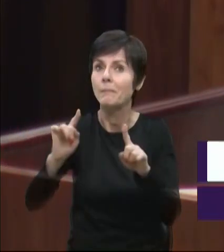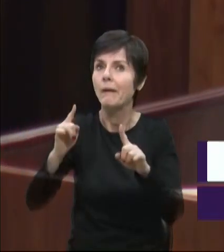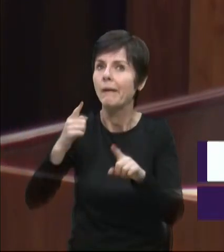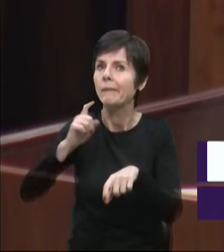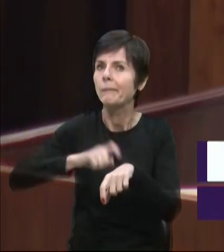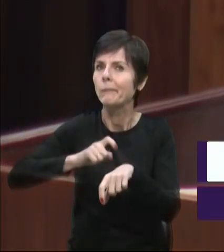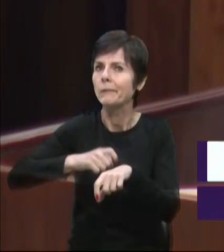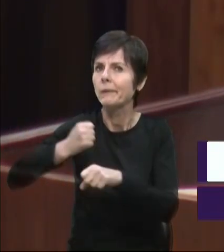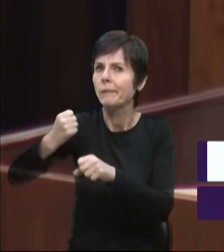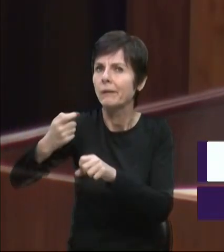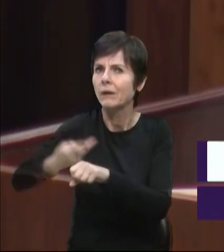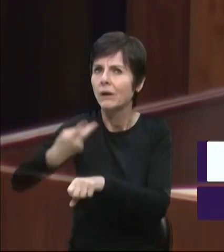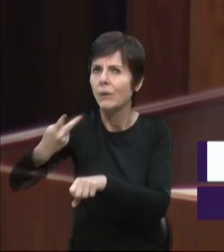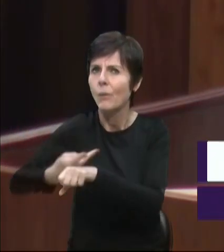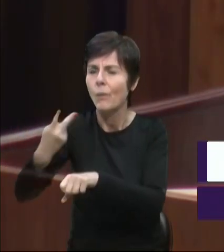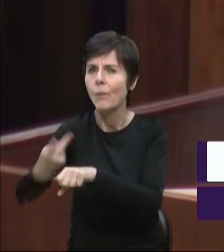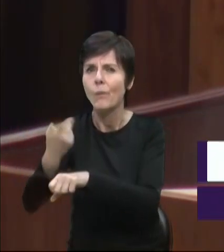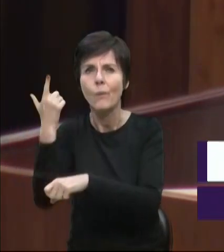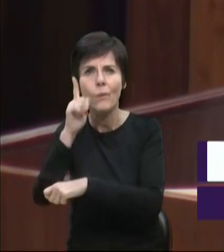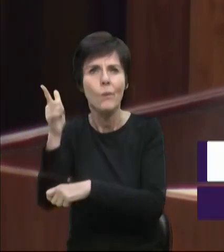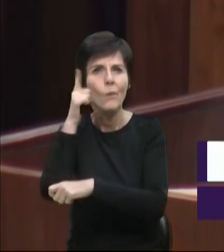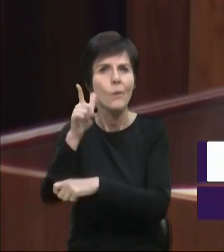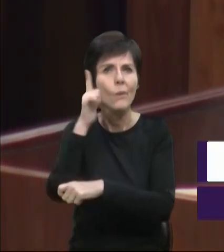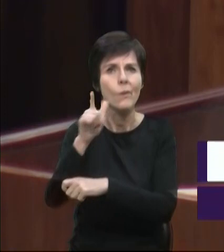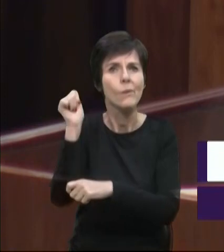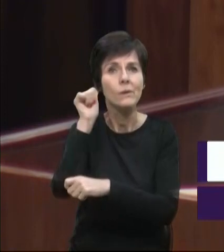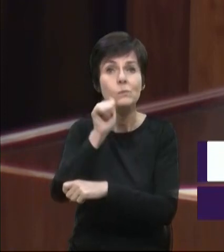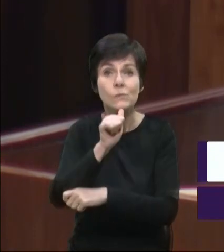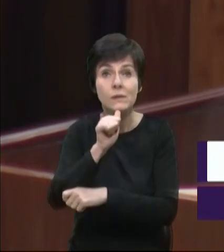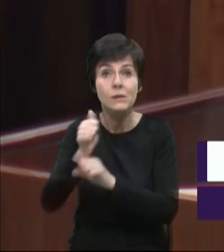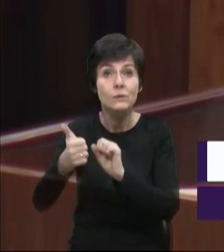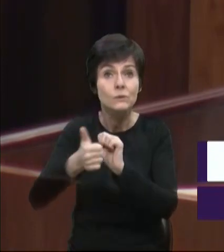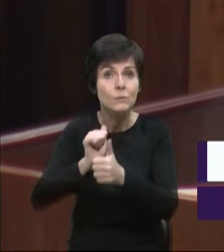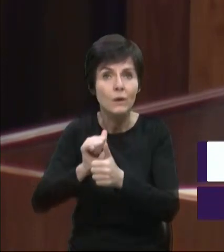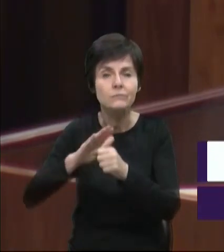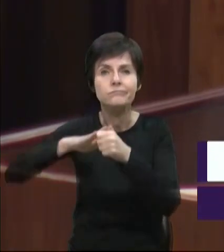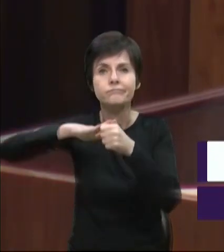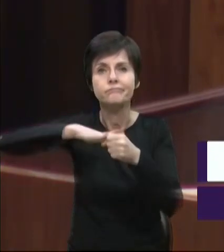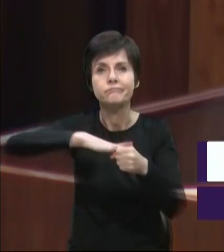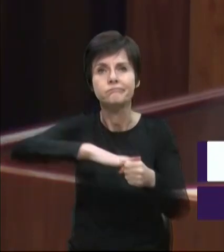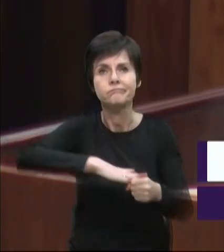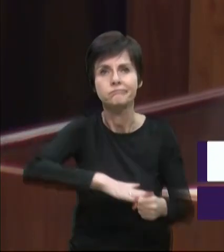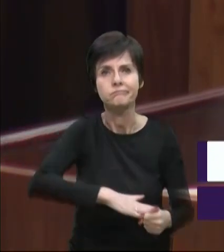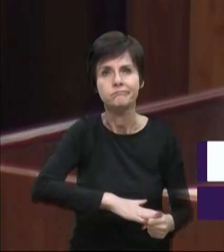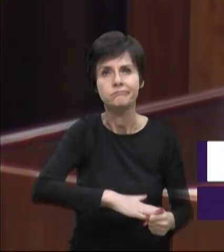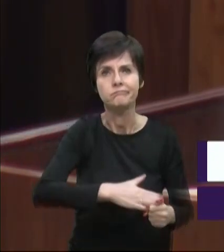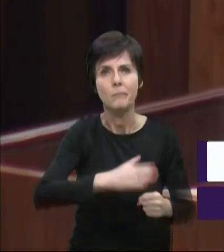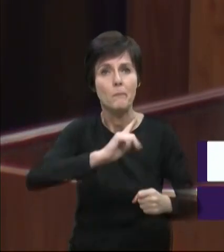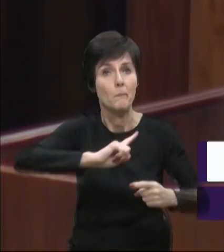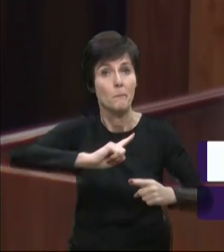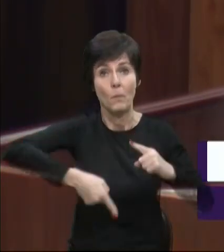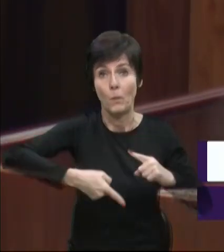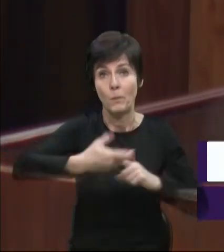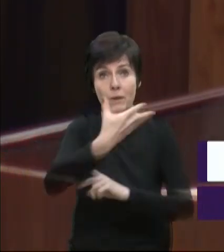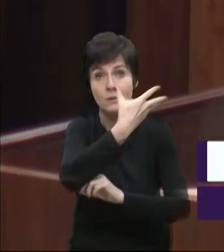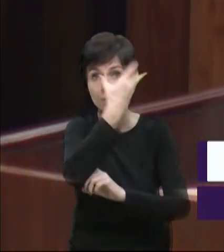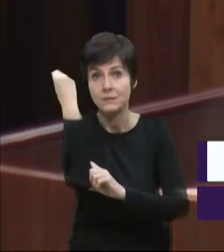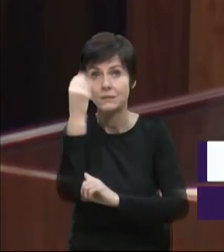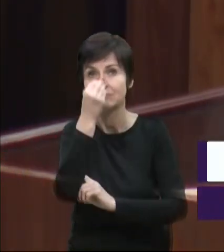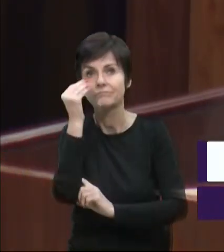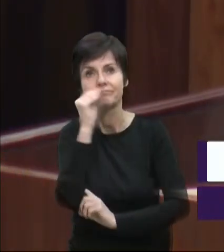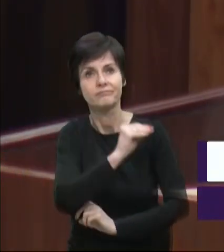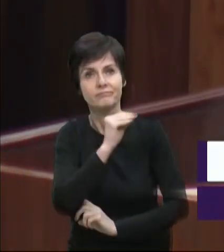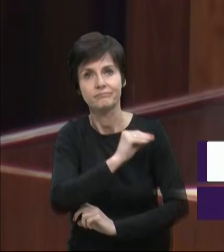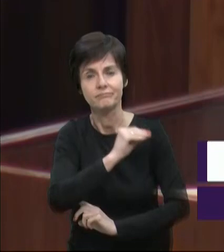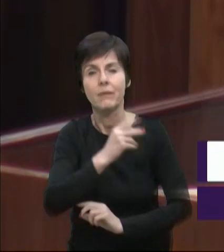as conquistas das mulheres nos esportes foram subestimados e, por vezes, até mesmo ignorados ou proibidos, como o vereador Lucas